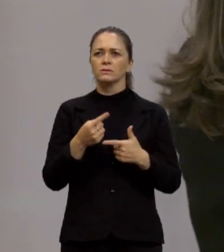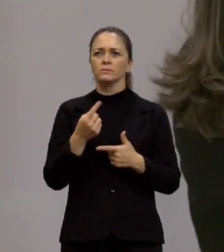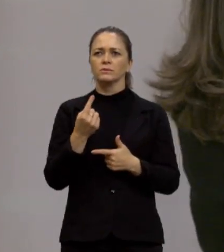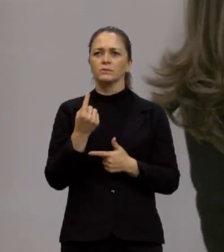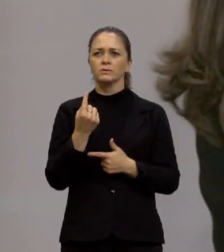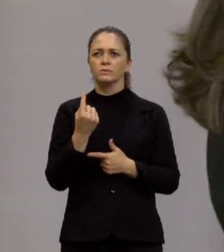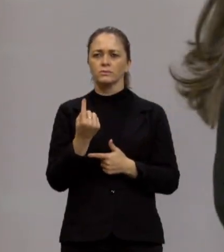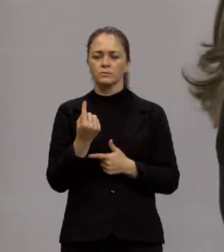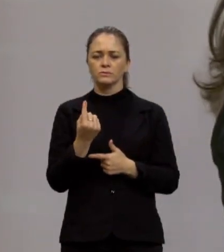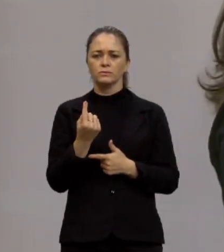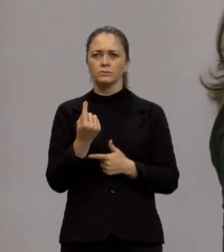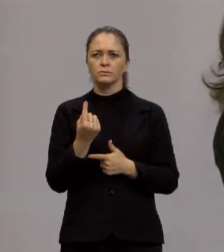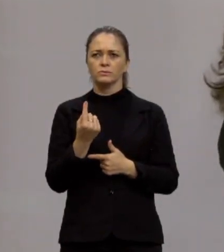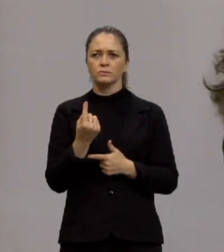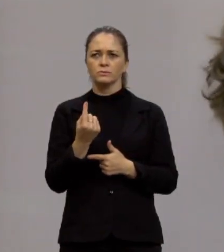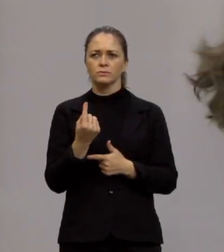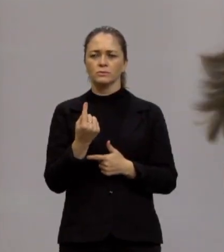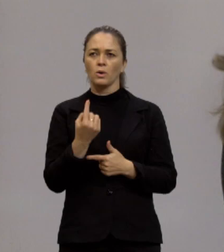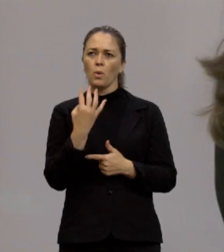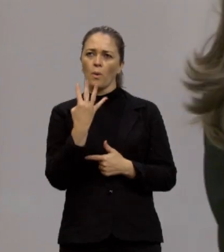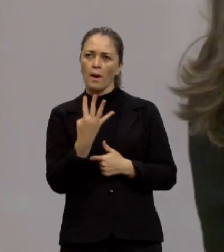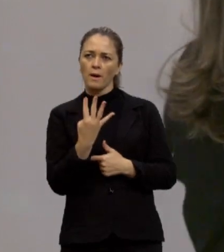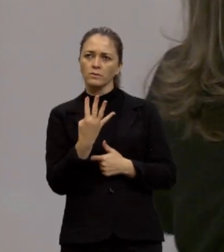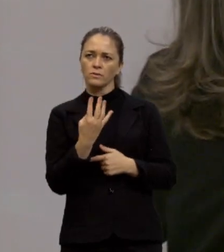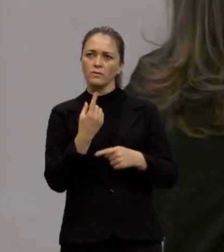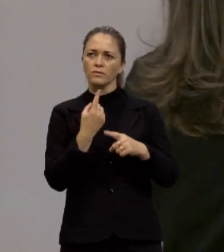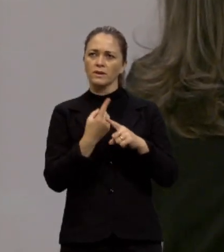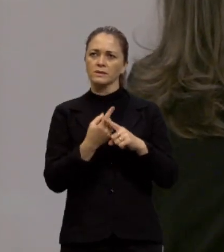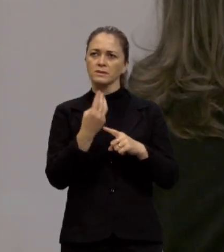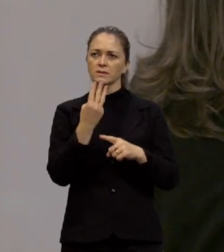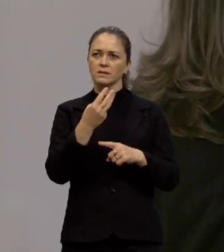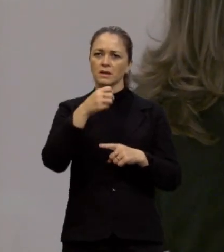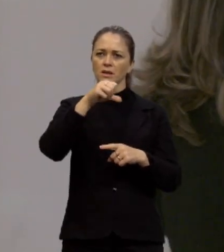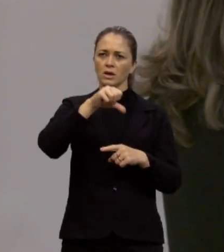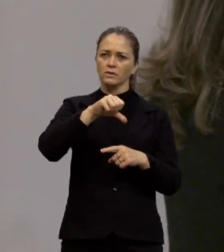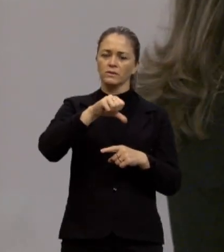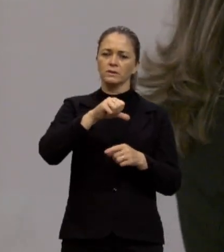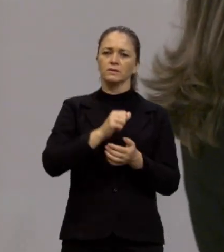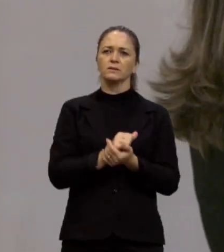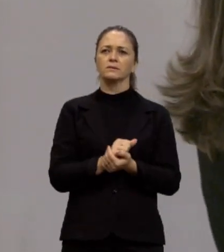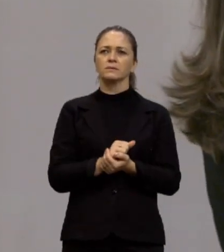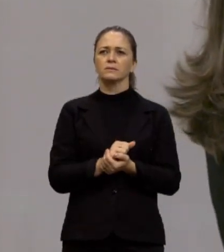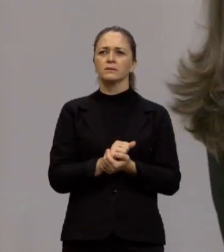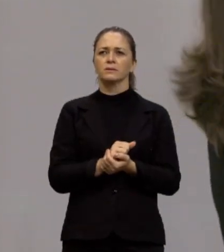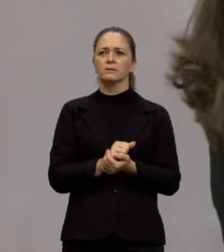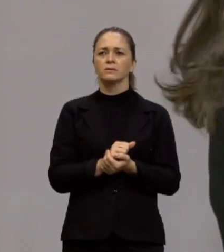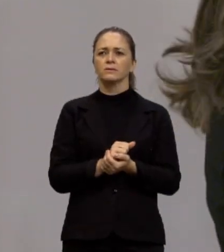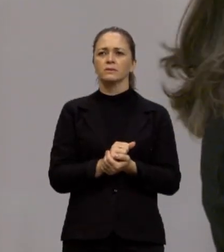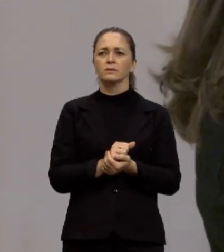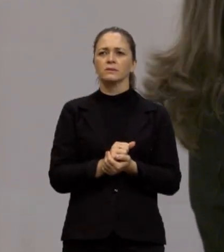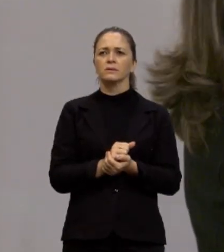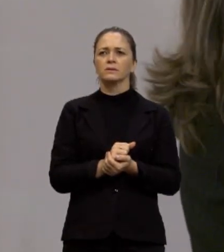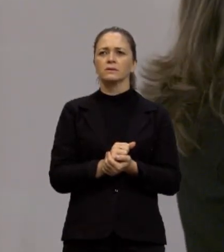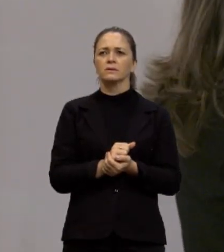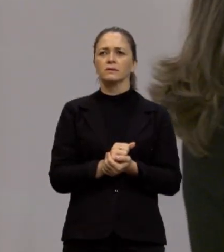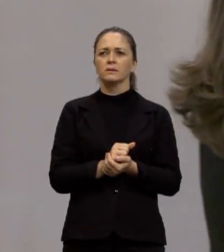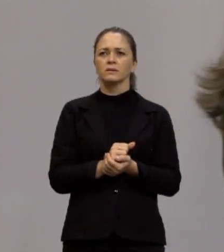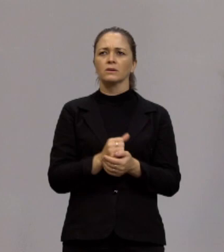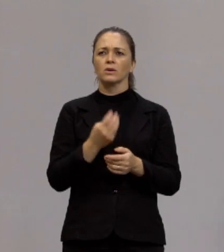dividido por 1, 4. 4 vezes 39. Então, 4 vezes